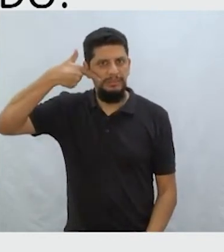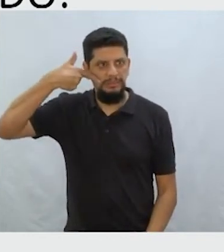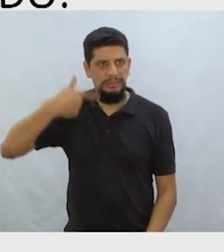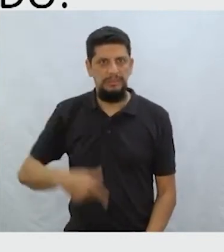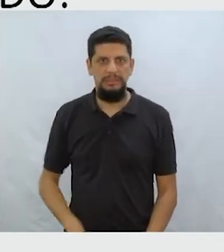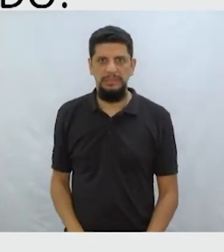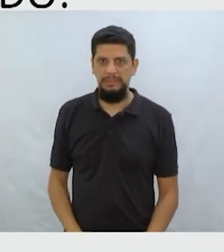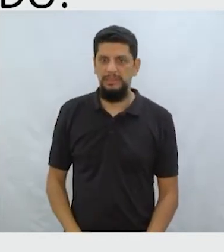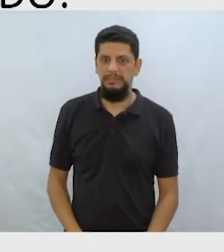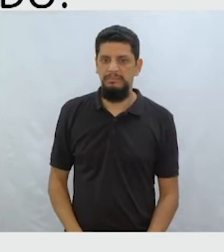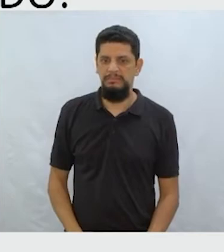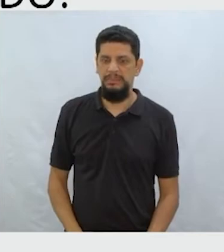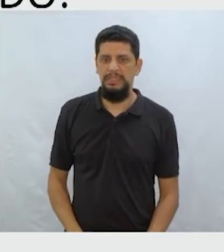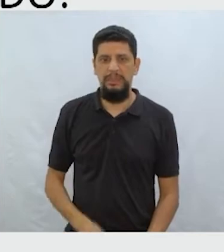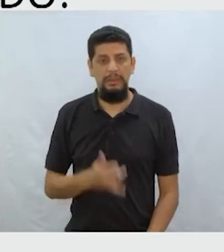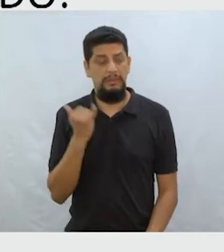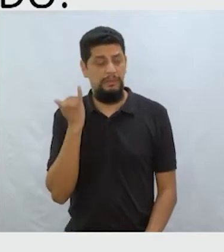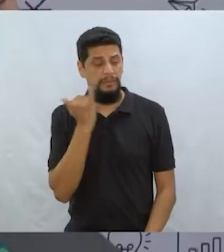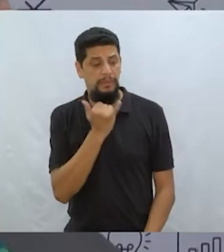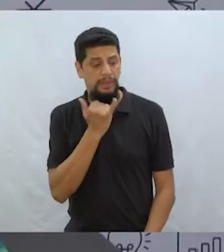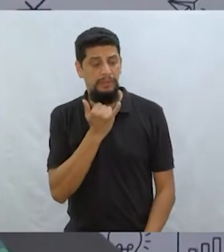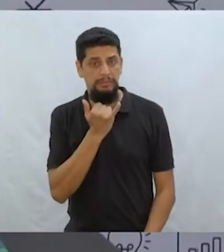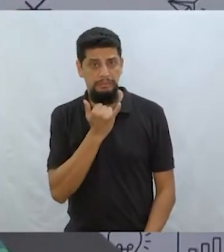sorriso banguela